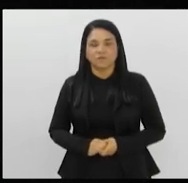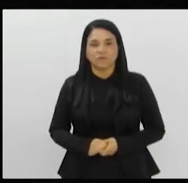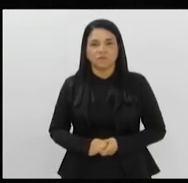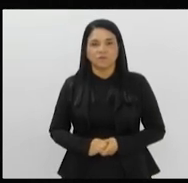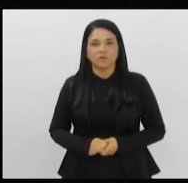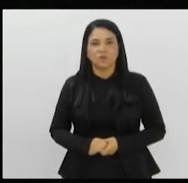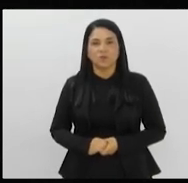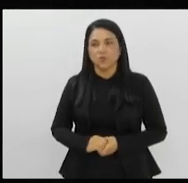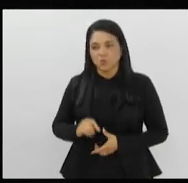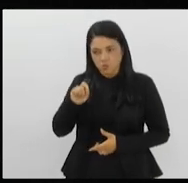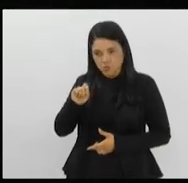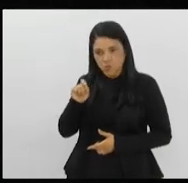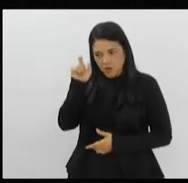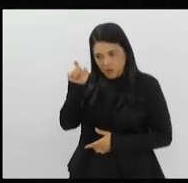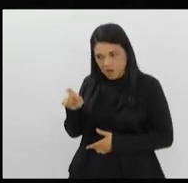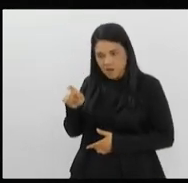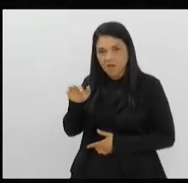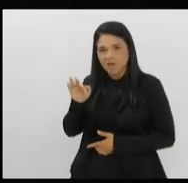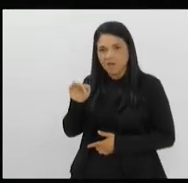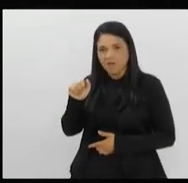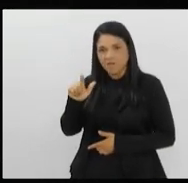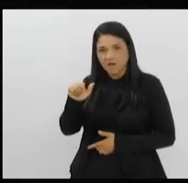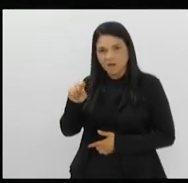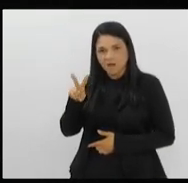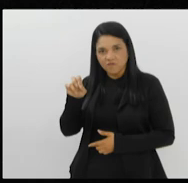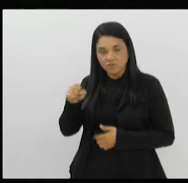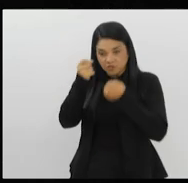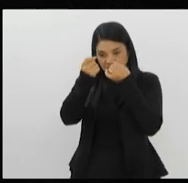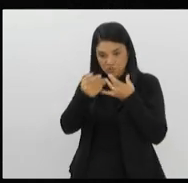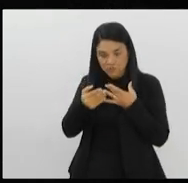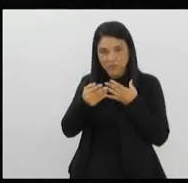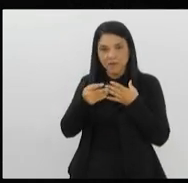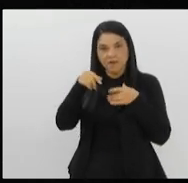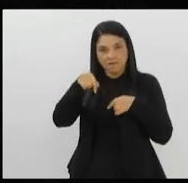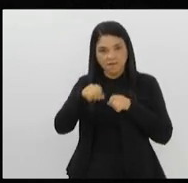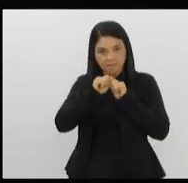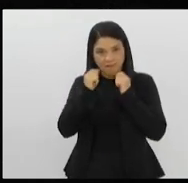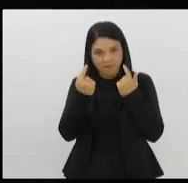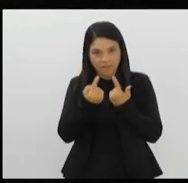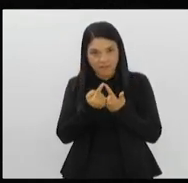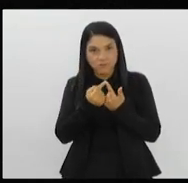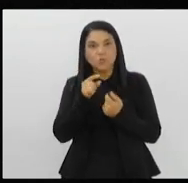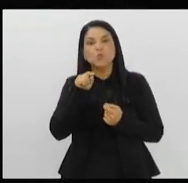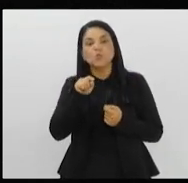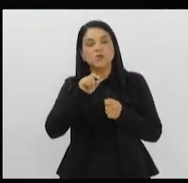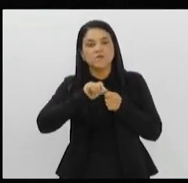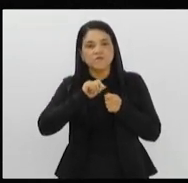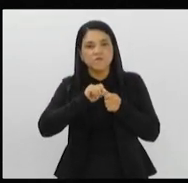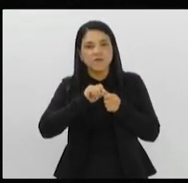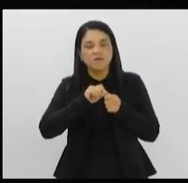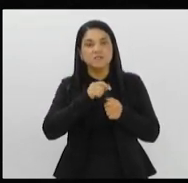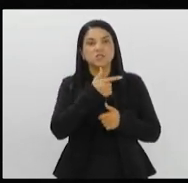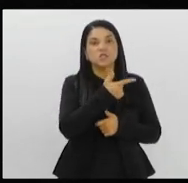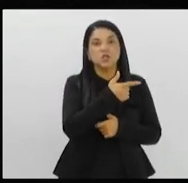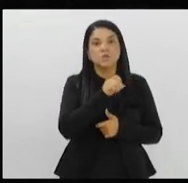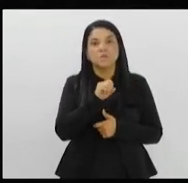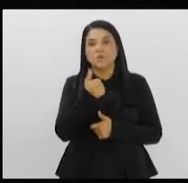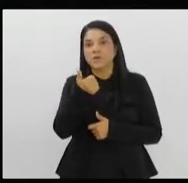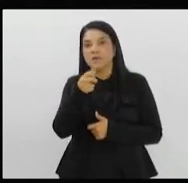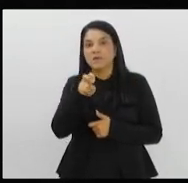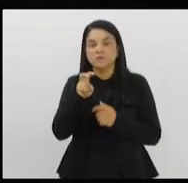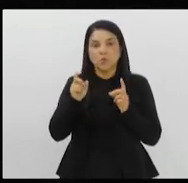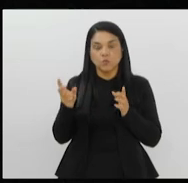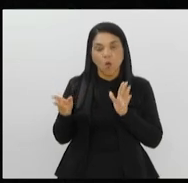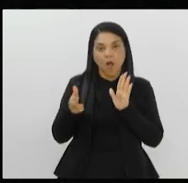O que ele deveria explicar para dentro dessa casa é o que ele fez a partir de 2015, quando assumiu o seu